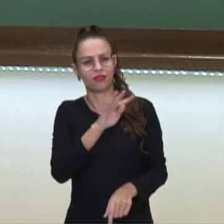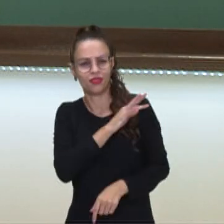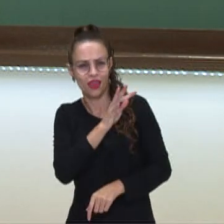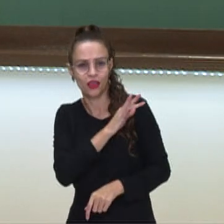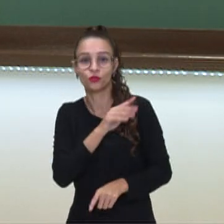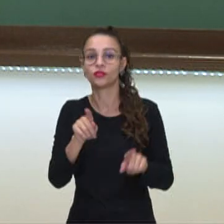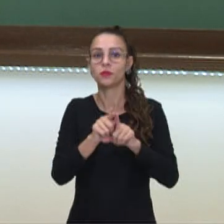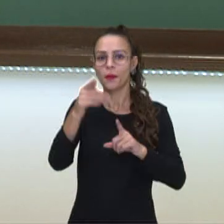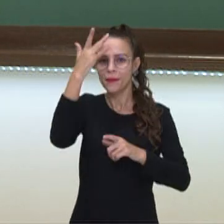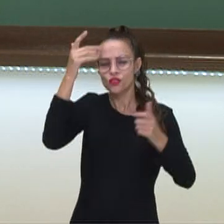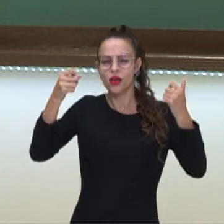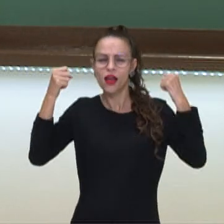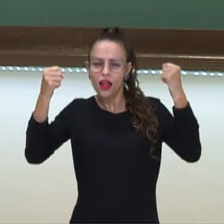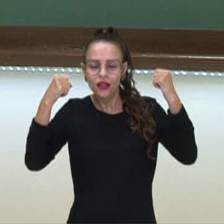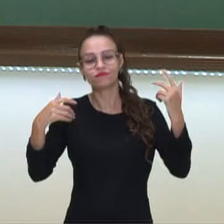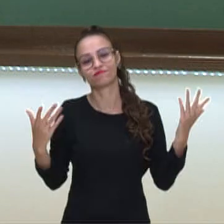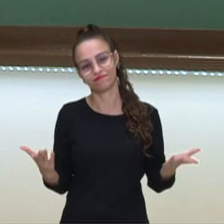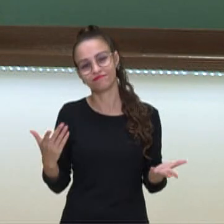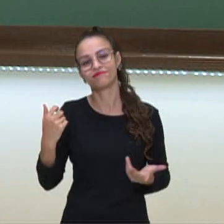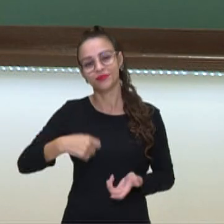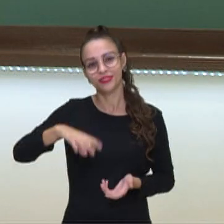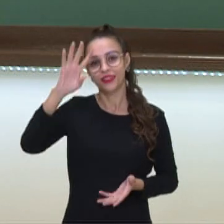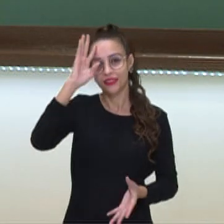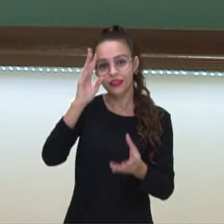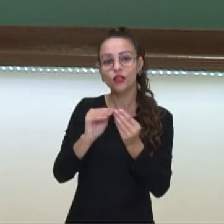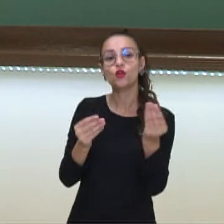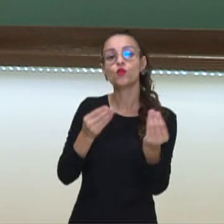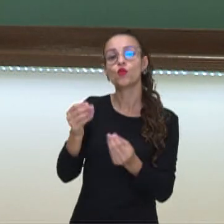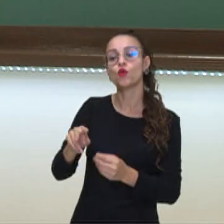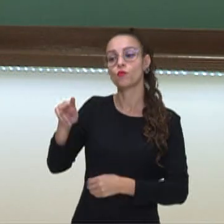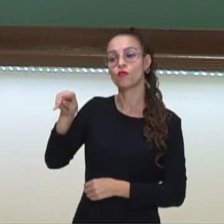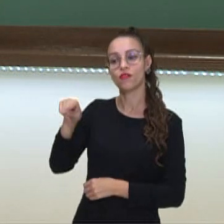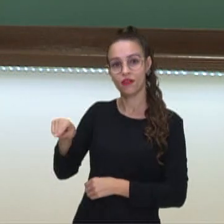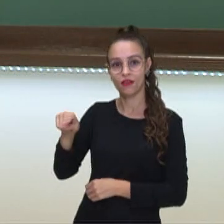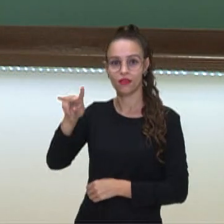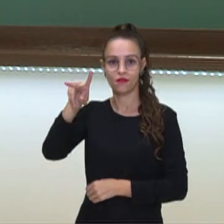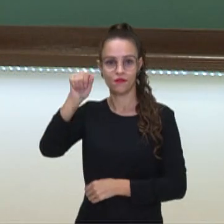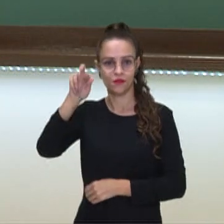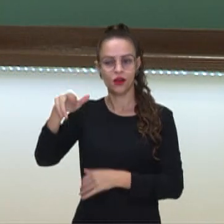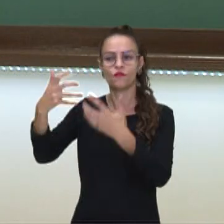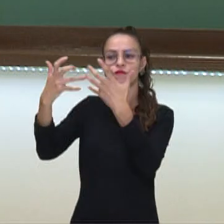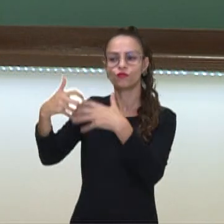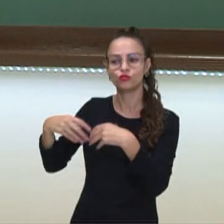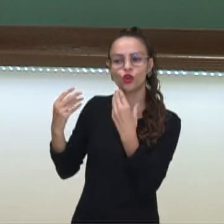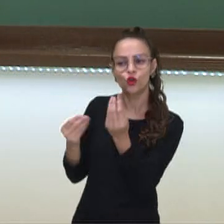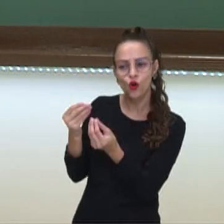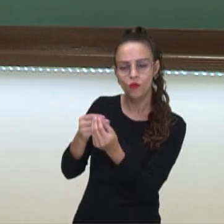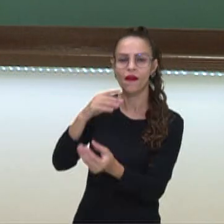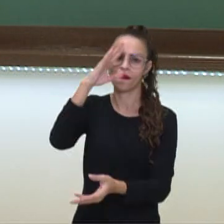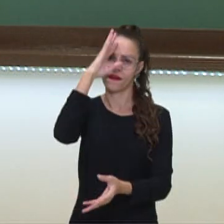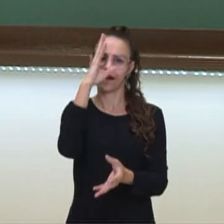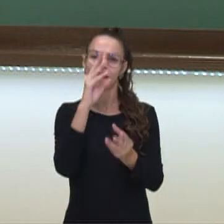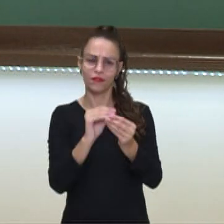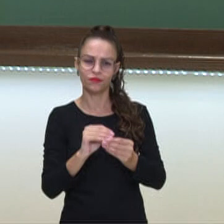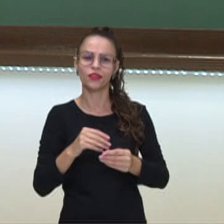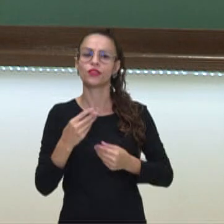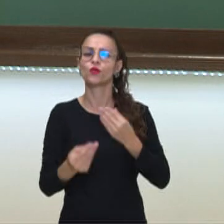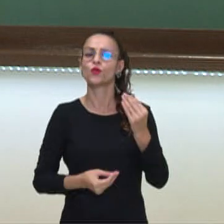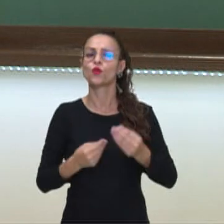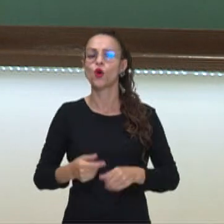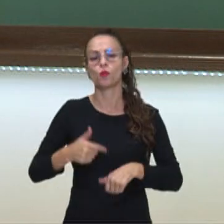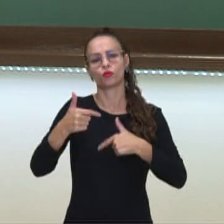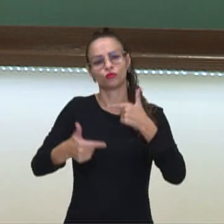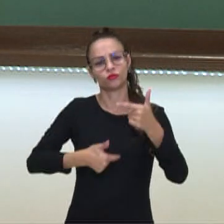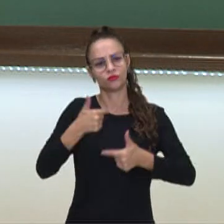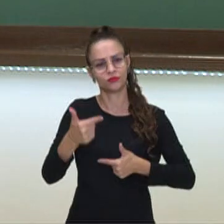precisa entender como que o VAR funciona para poder compreender a ação do juiz em campo, tá certo?